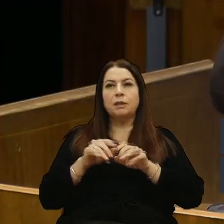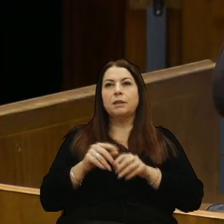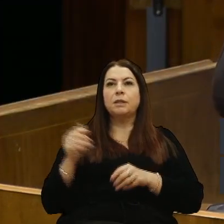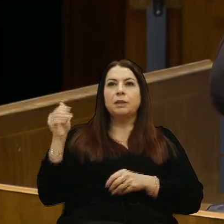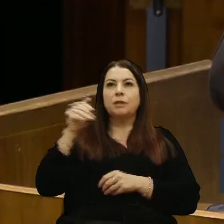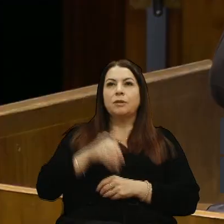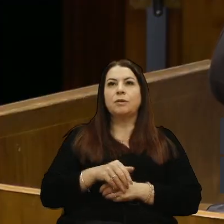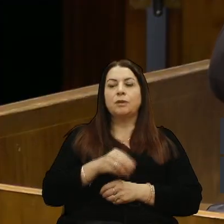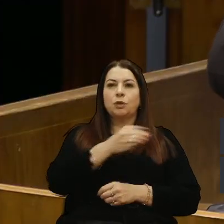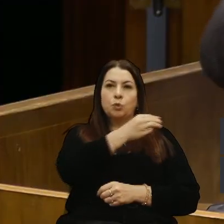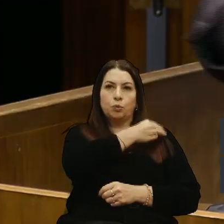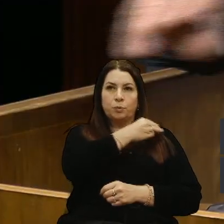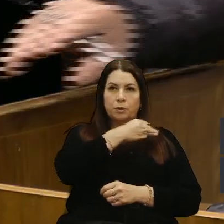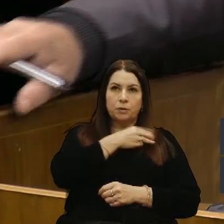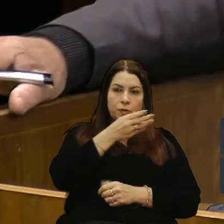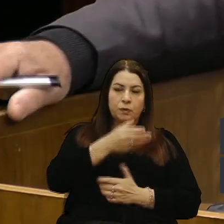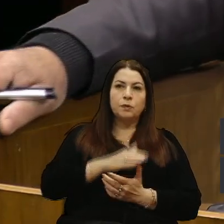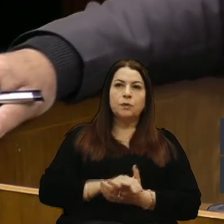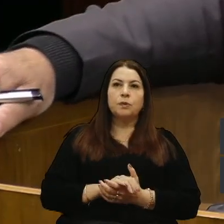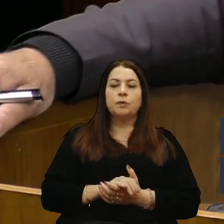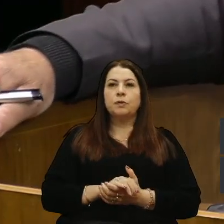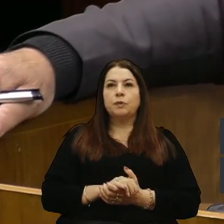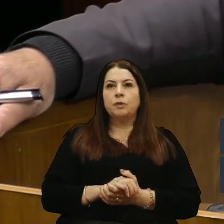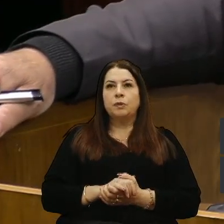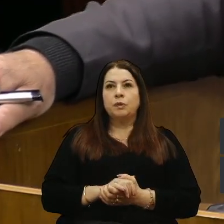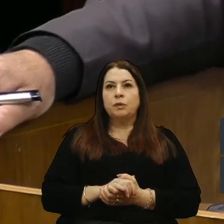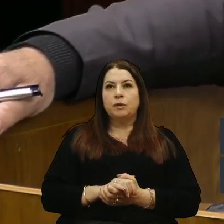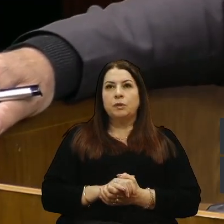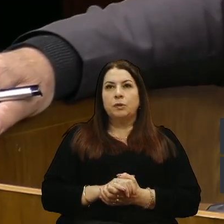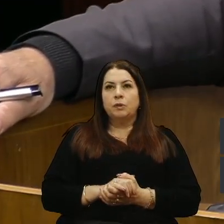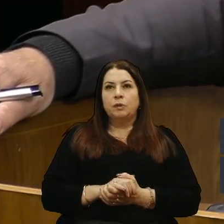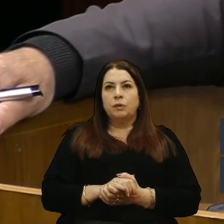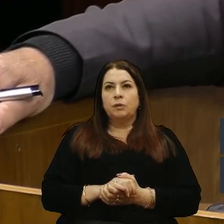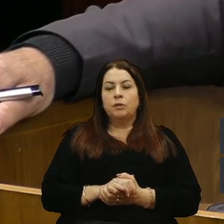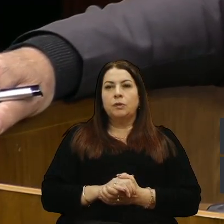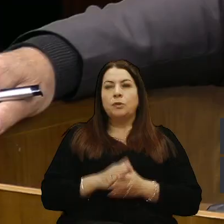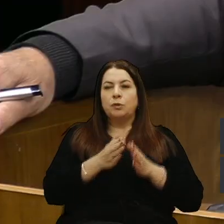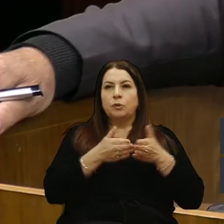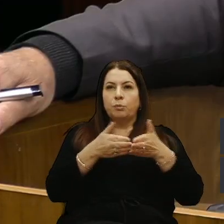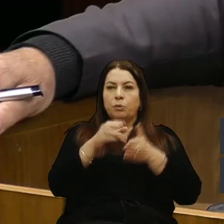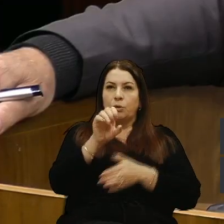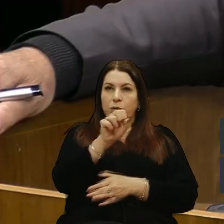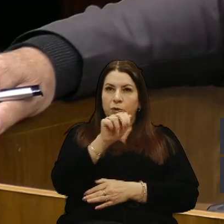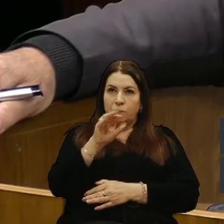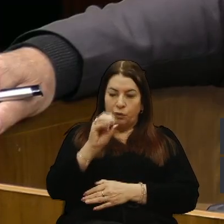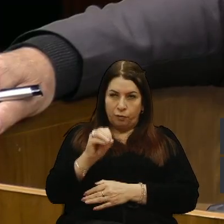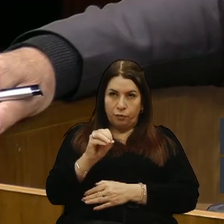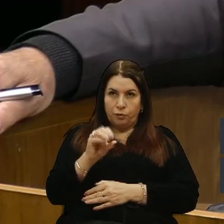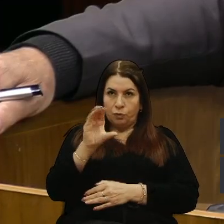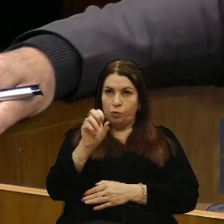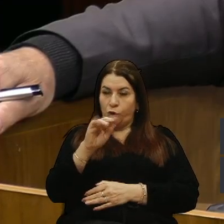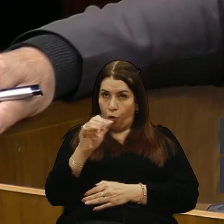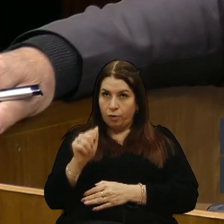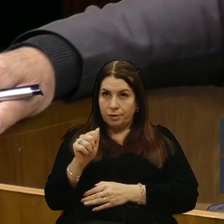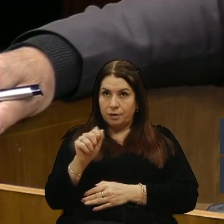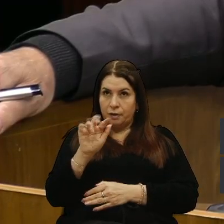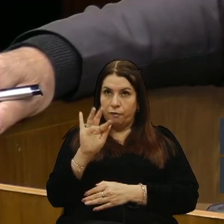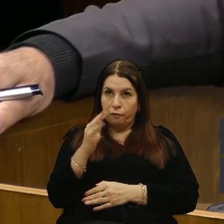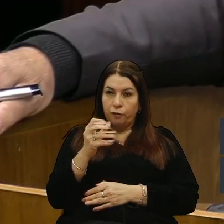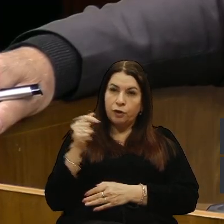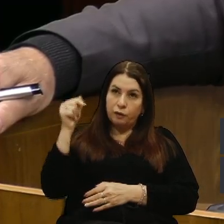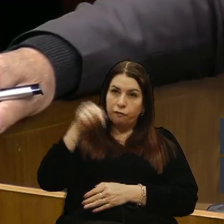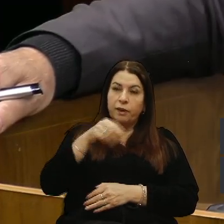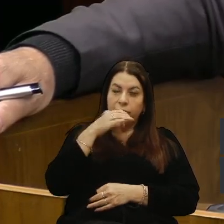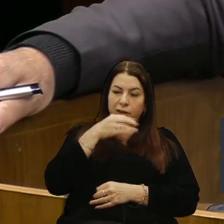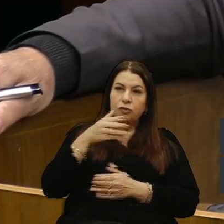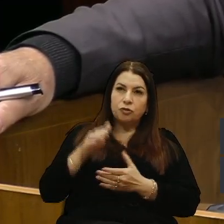também do ministro, o ministro de Portos e Aeroportos, o Silvio Costa Filho, né, que vai vir a